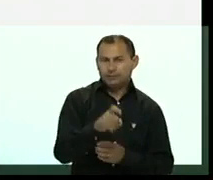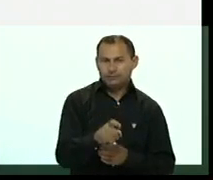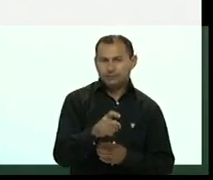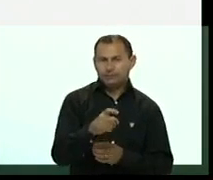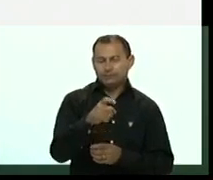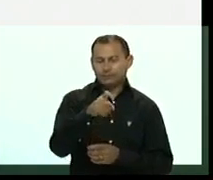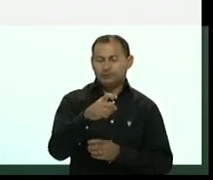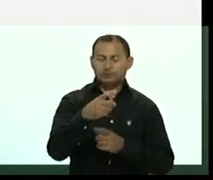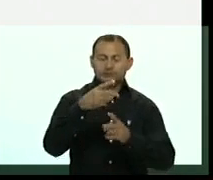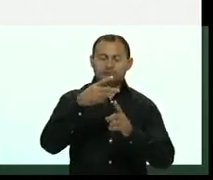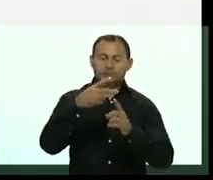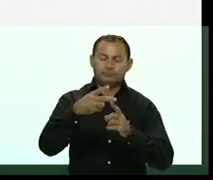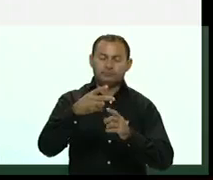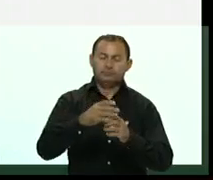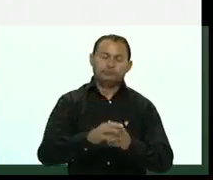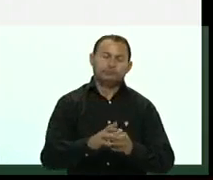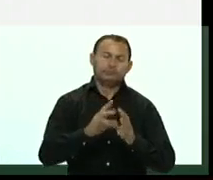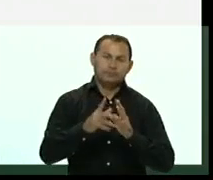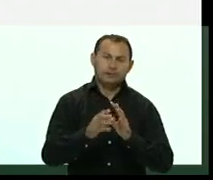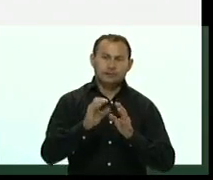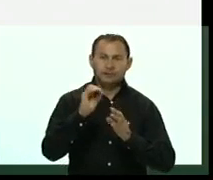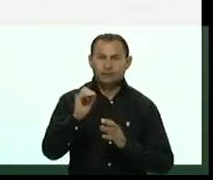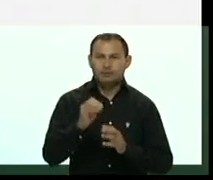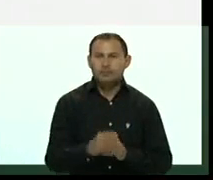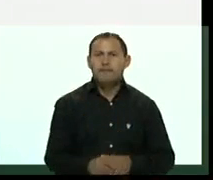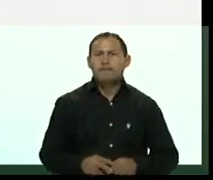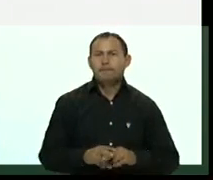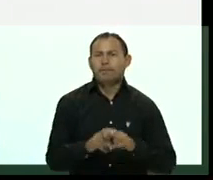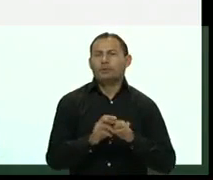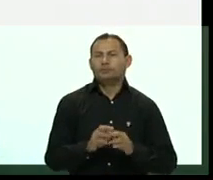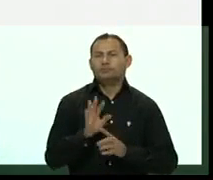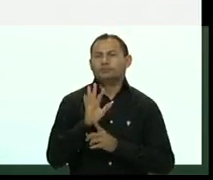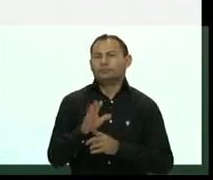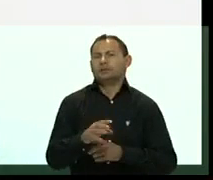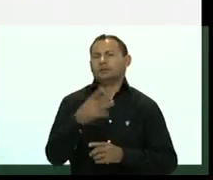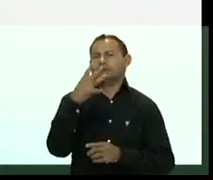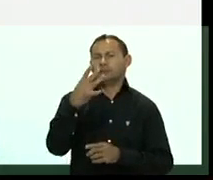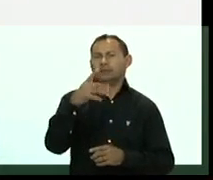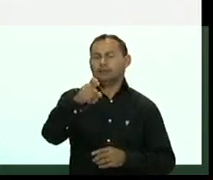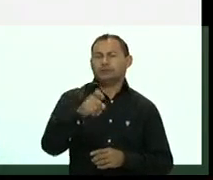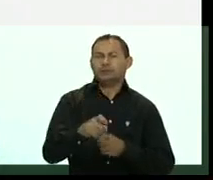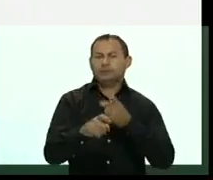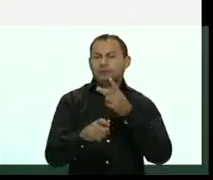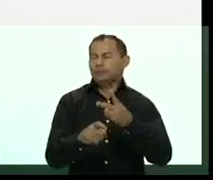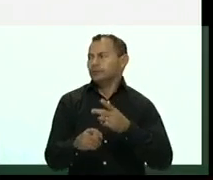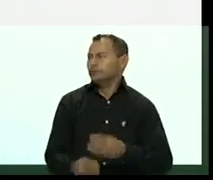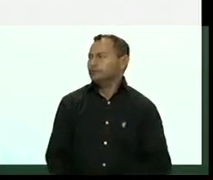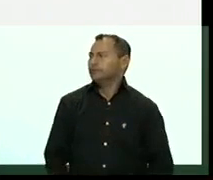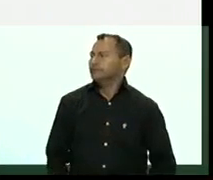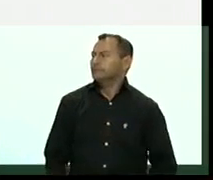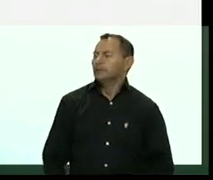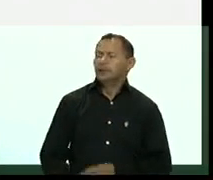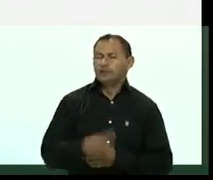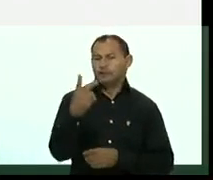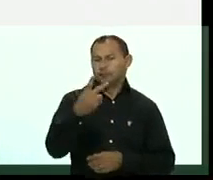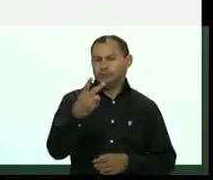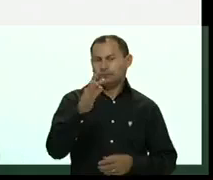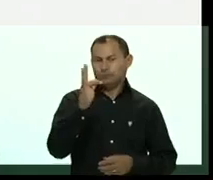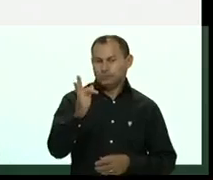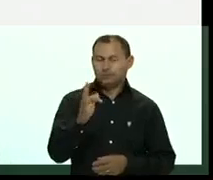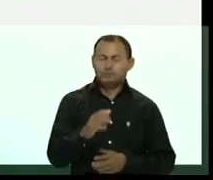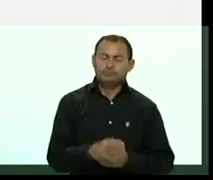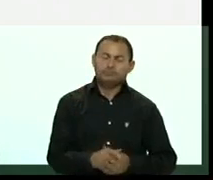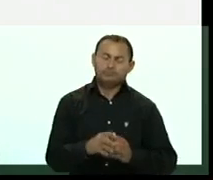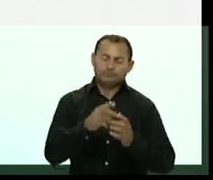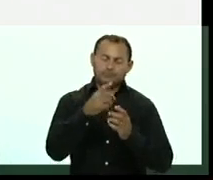elevado ao quadrado, e a derivada da constante vai ser 0. Por isso, então, aparece esse 3x ao quadrado. E a nossa segunda função elevada